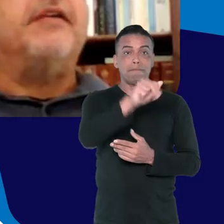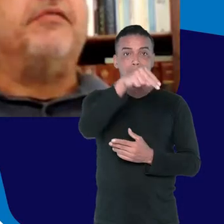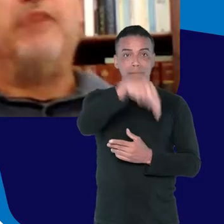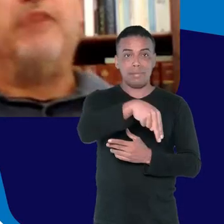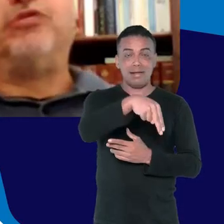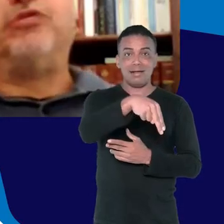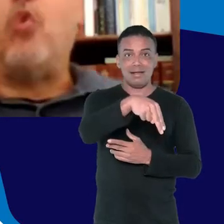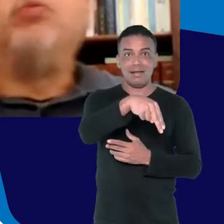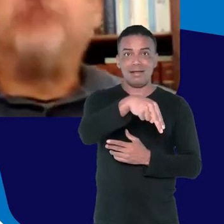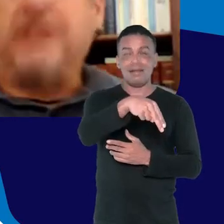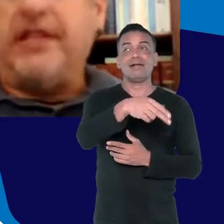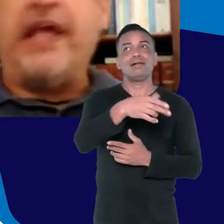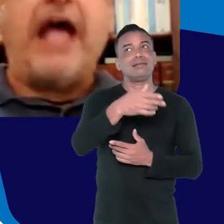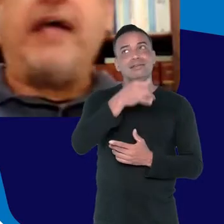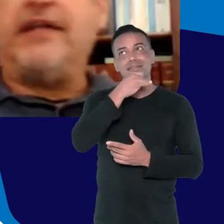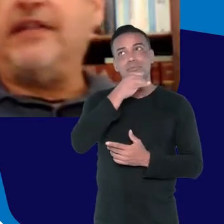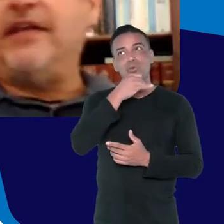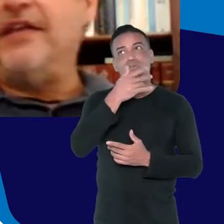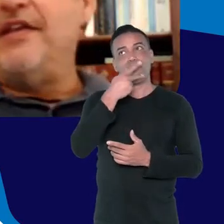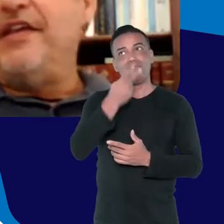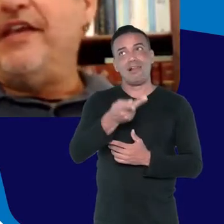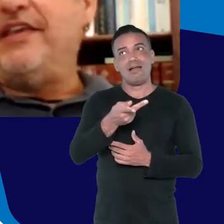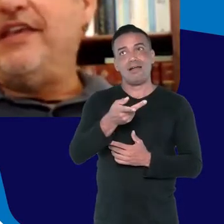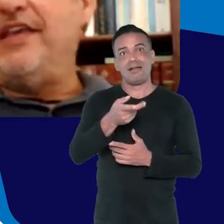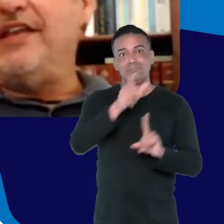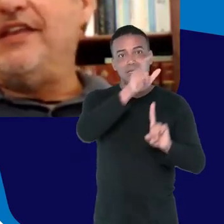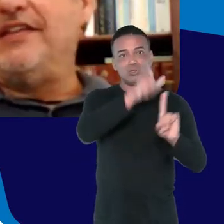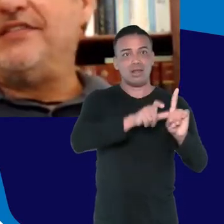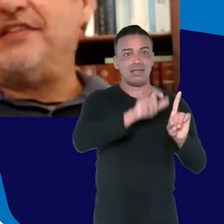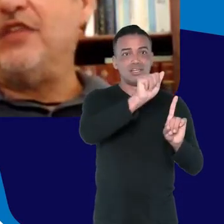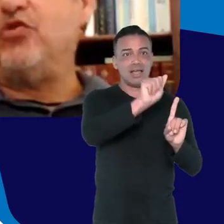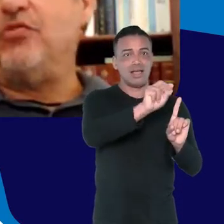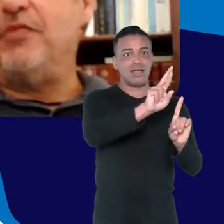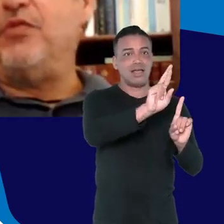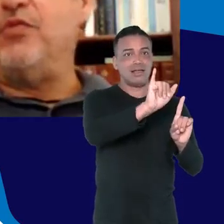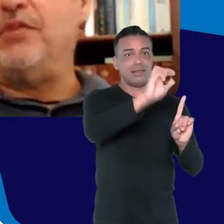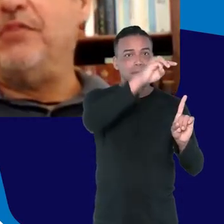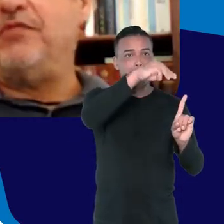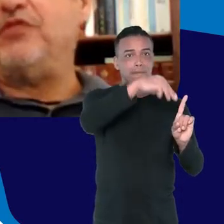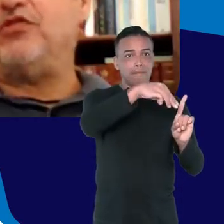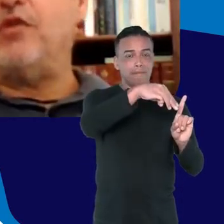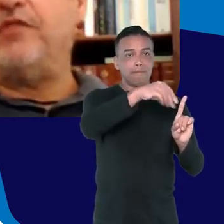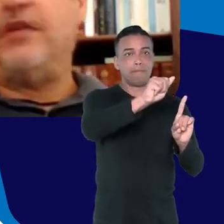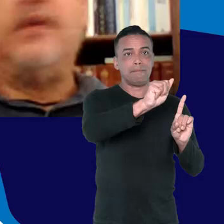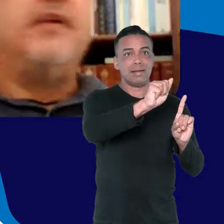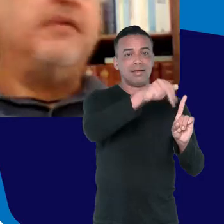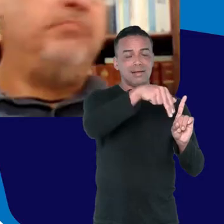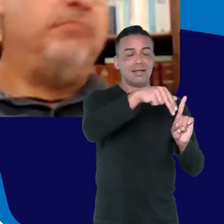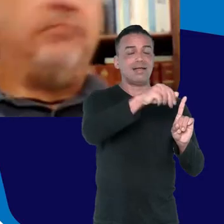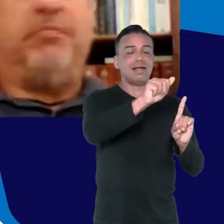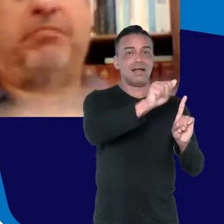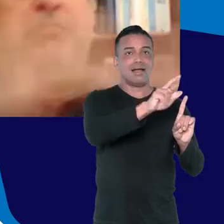né, vamos considerar, né, que ele seja uma figura